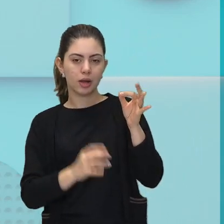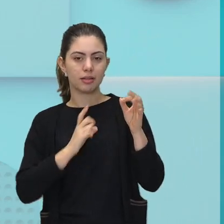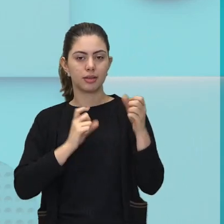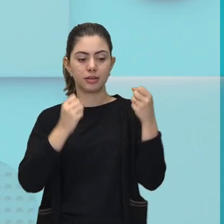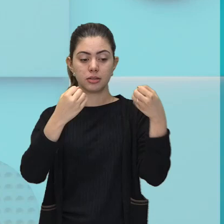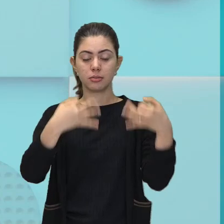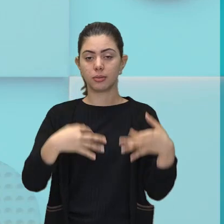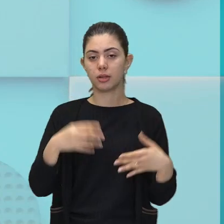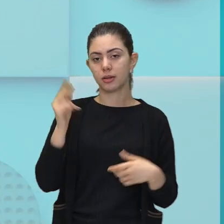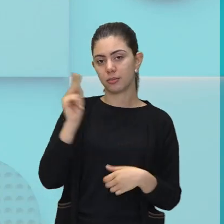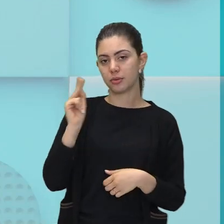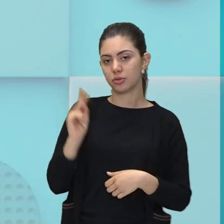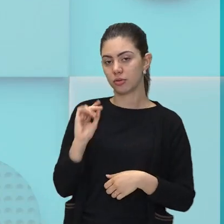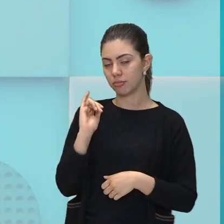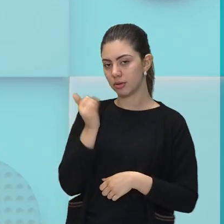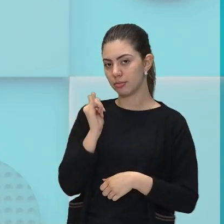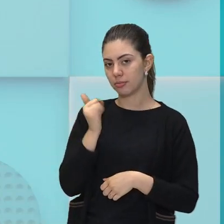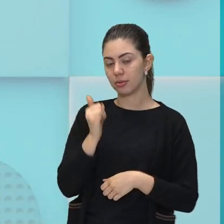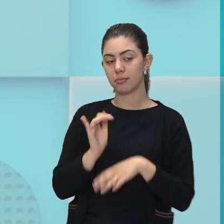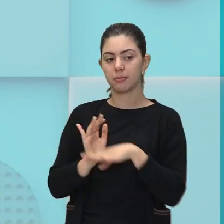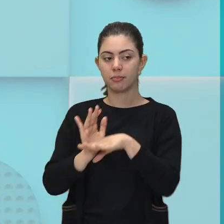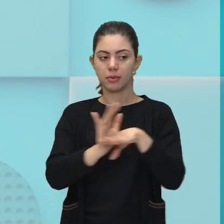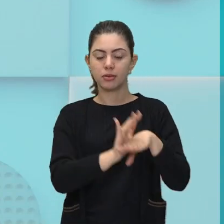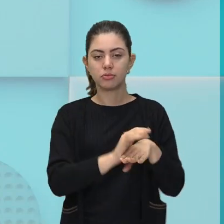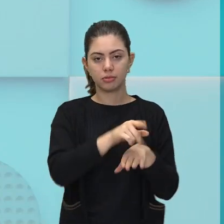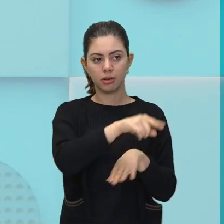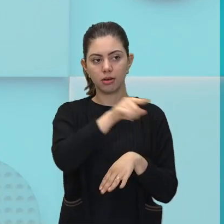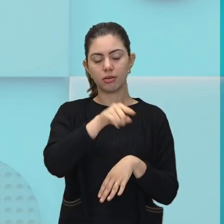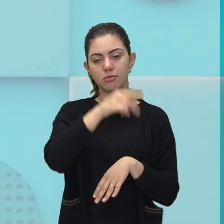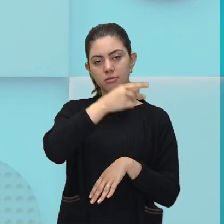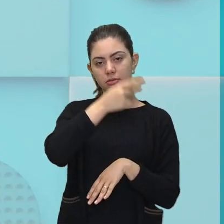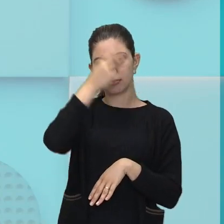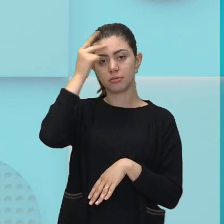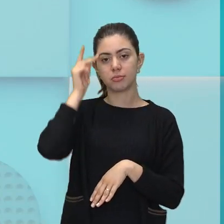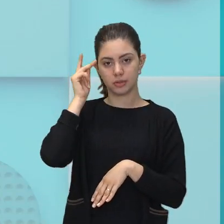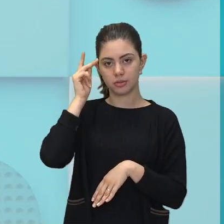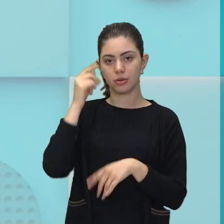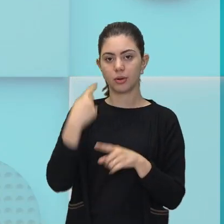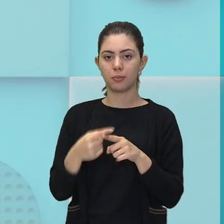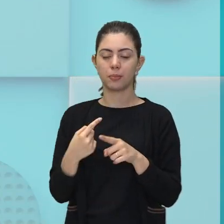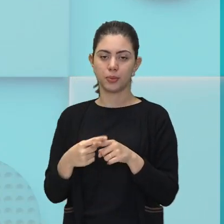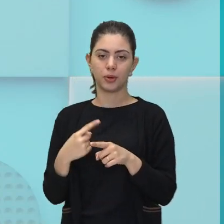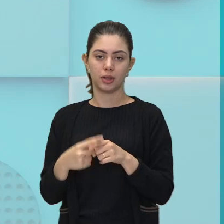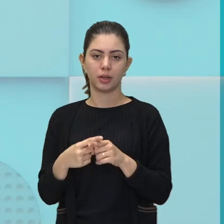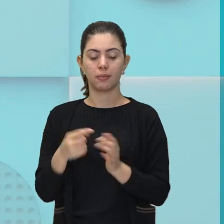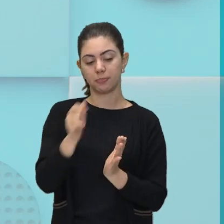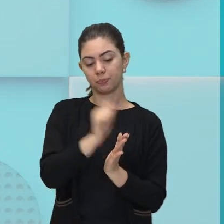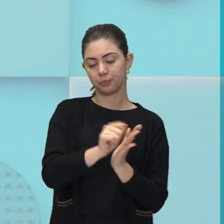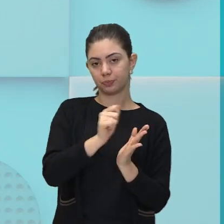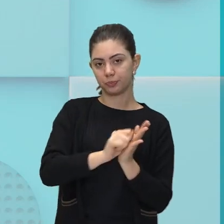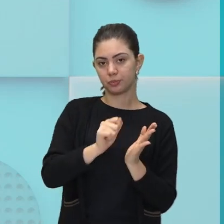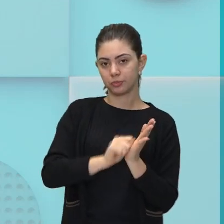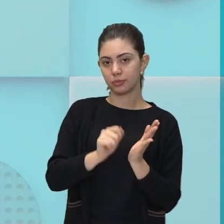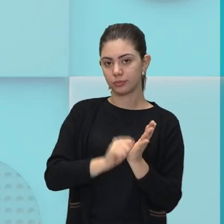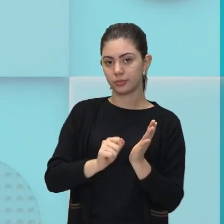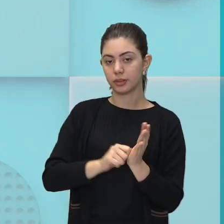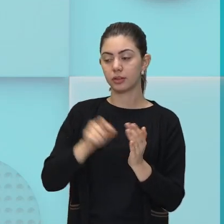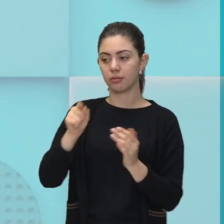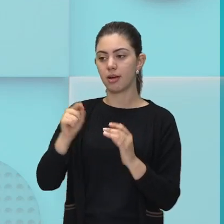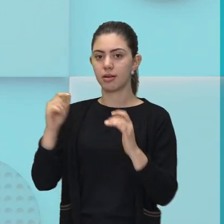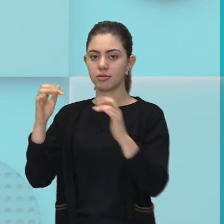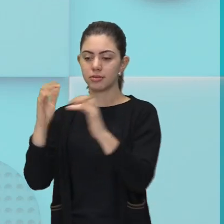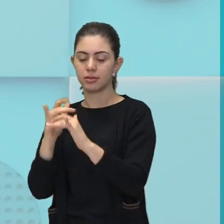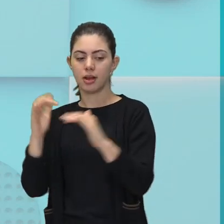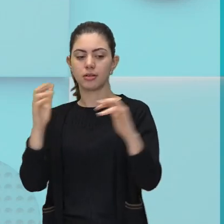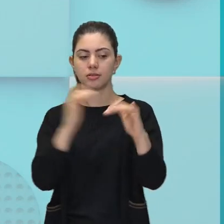era feito dessa forma para ajudar os rapsódios, aqueles que contavam essas histórias, porque elas não eram necessariamente escritas. Eles iam de cidade em cidade e